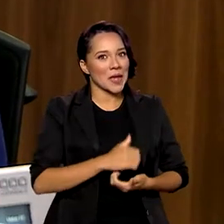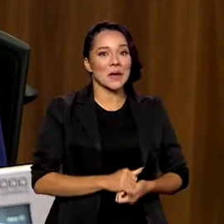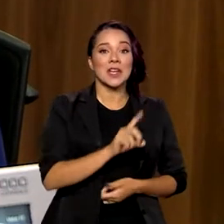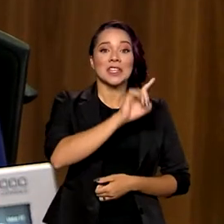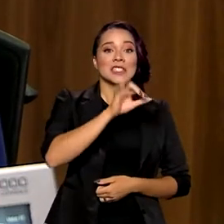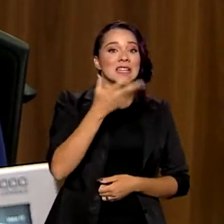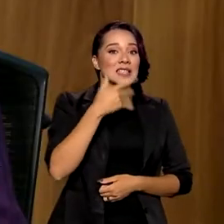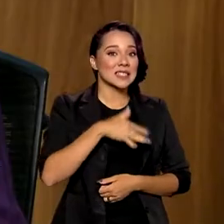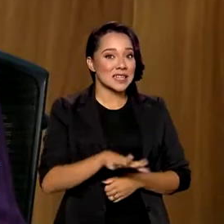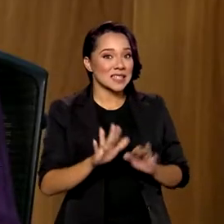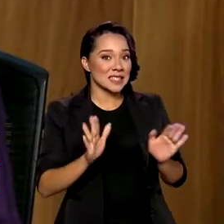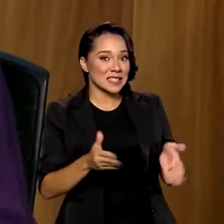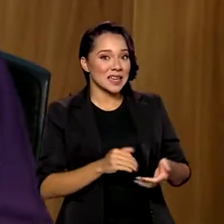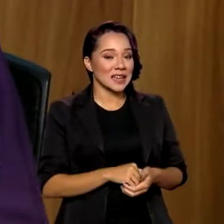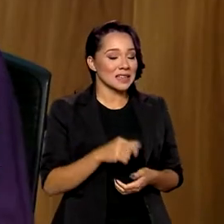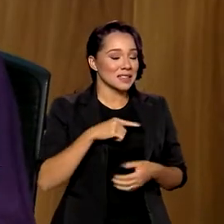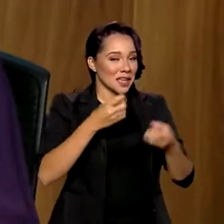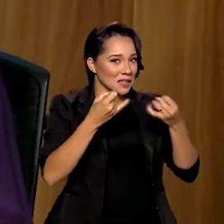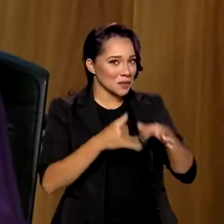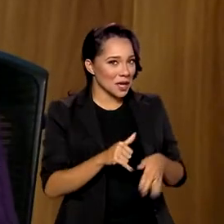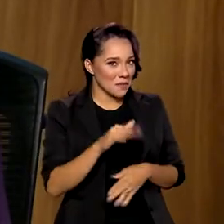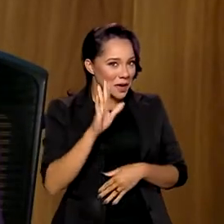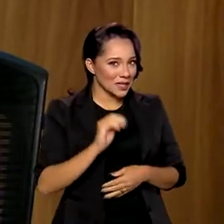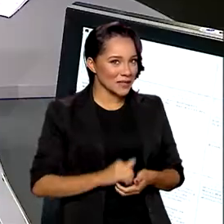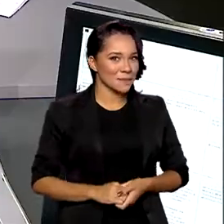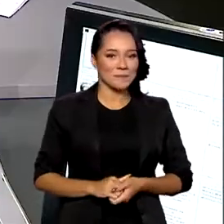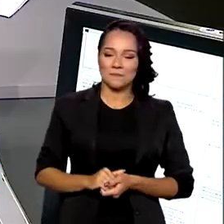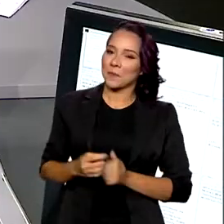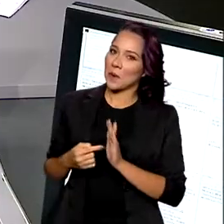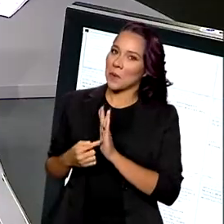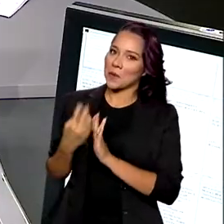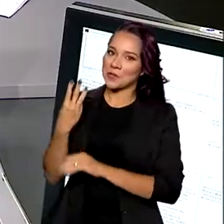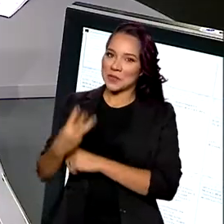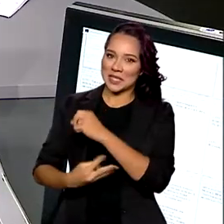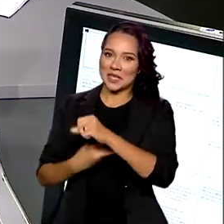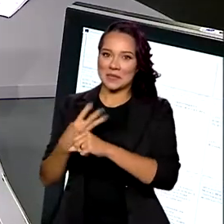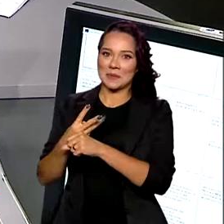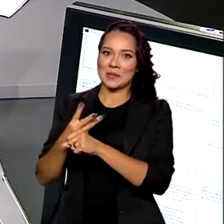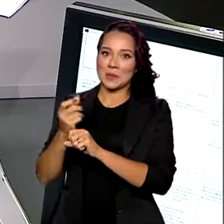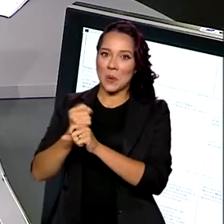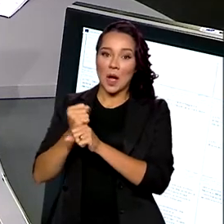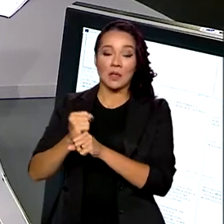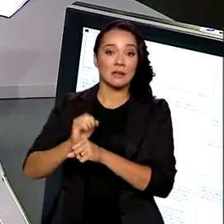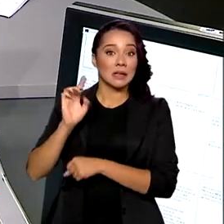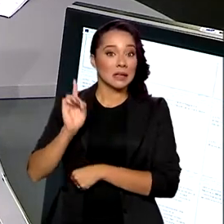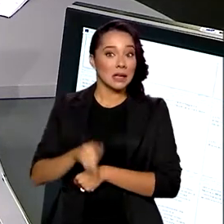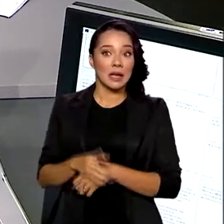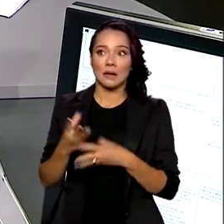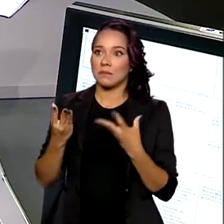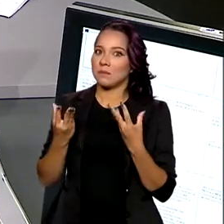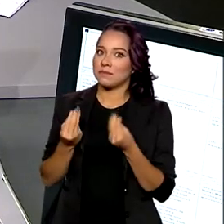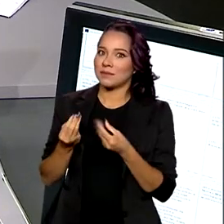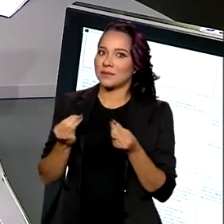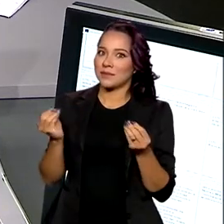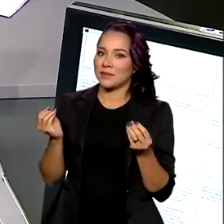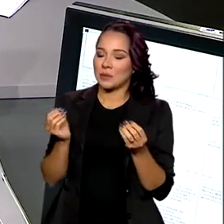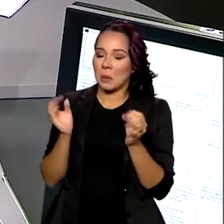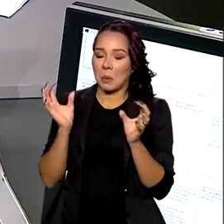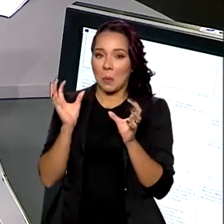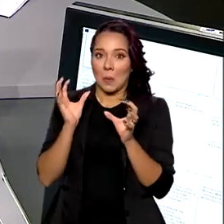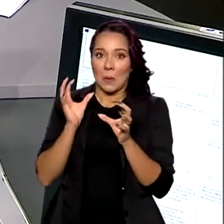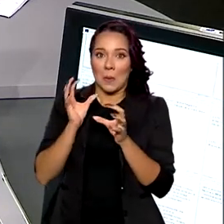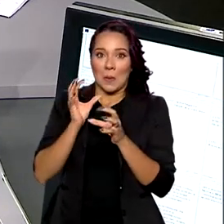das Crianças chegando, né? Você quer falar mais alguma coisa pra gente? O último trimestre do ano, Monique, é um trimestre bastante aquecido. no